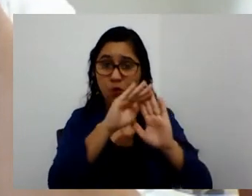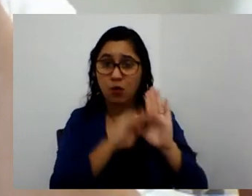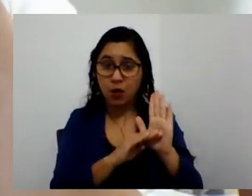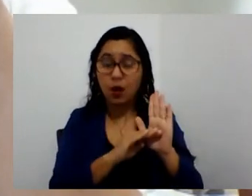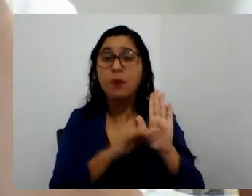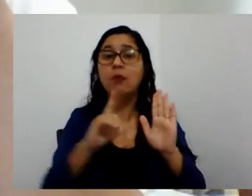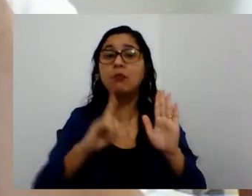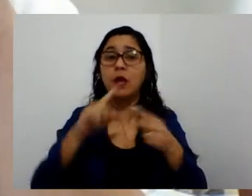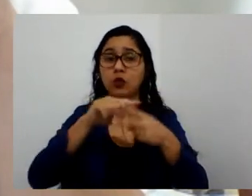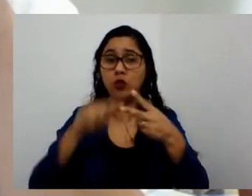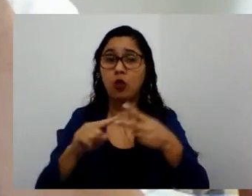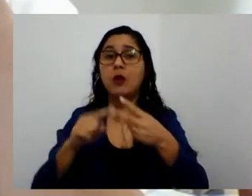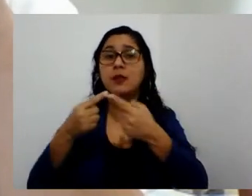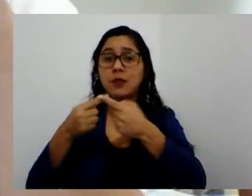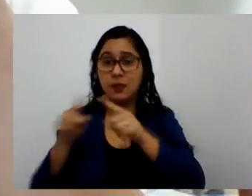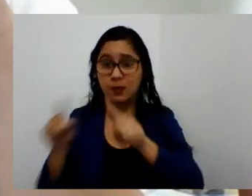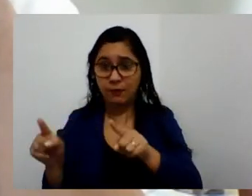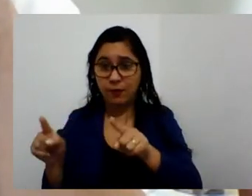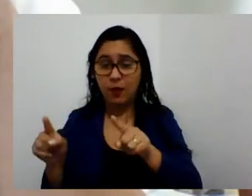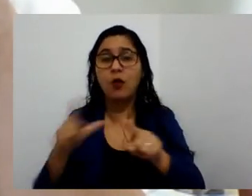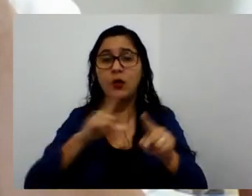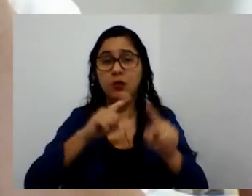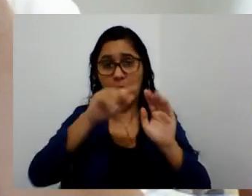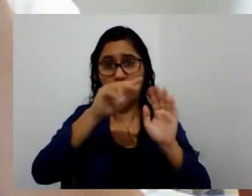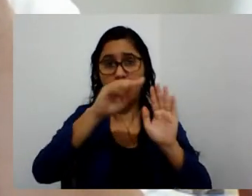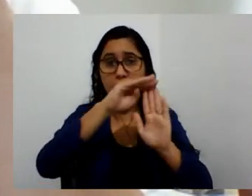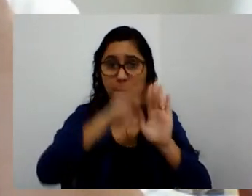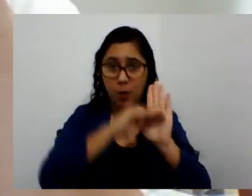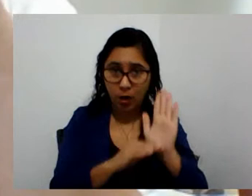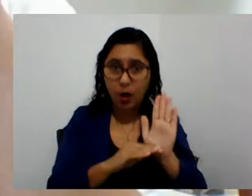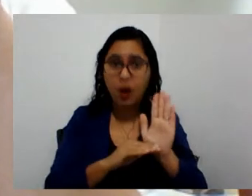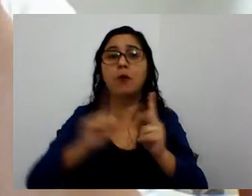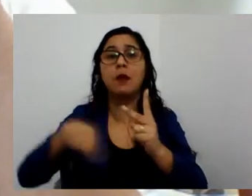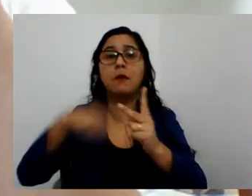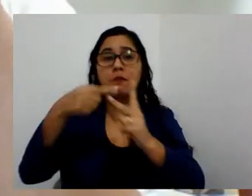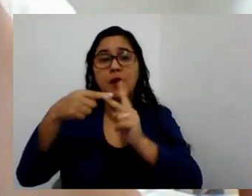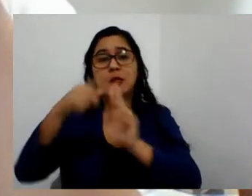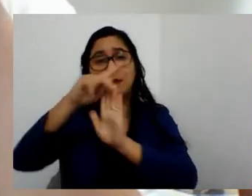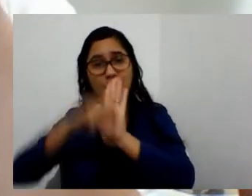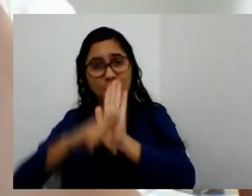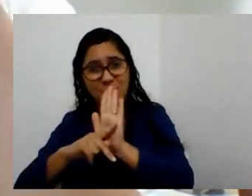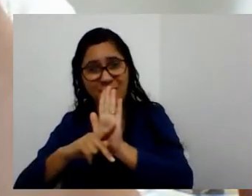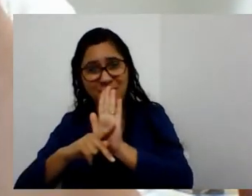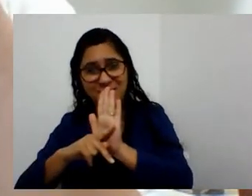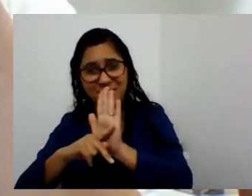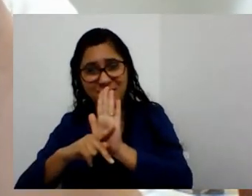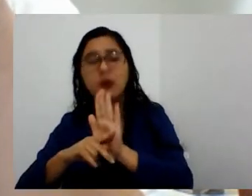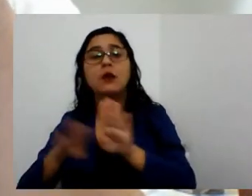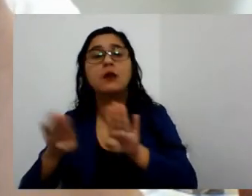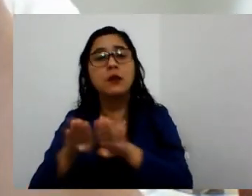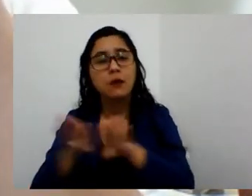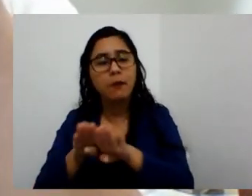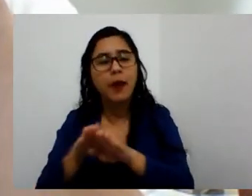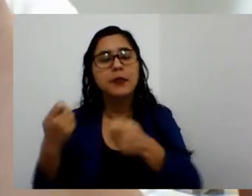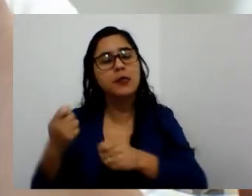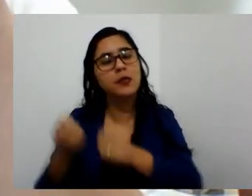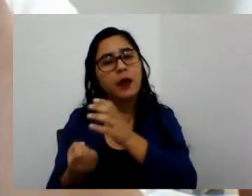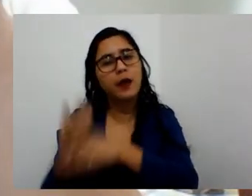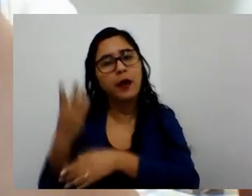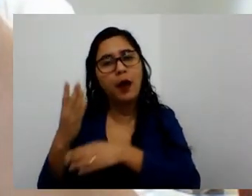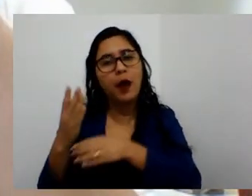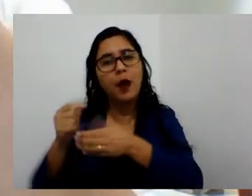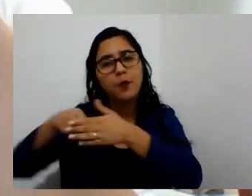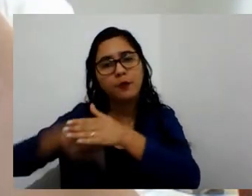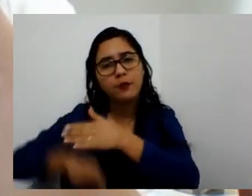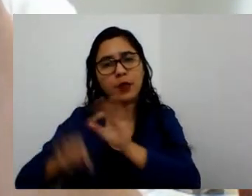desafios, que são os programas, tem que fazer os projetos, né? Além de elaborarem e aprofundarem os seus